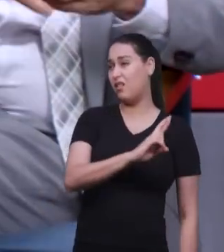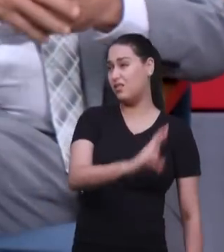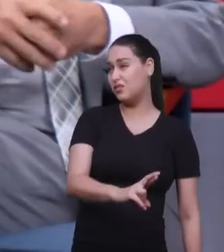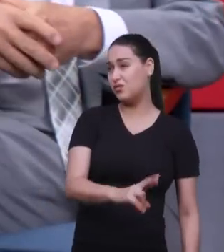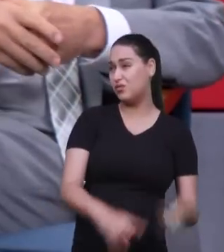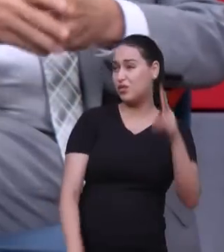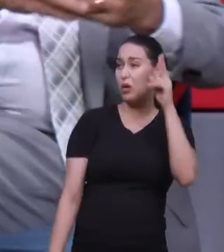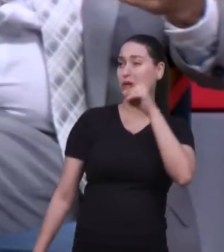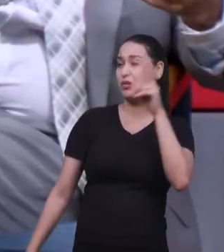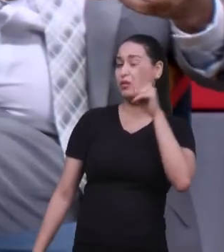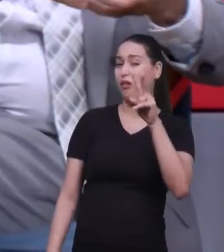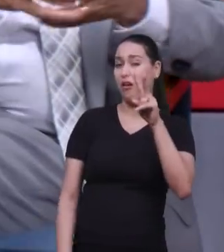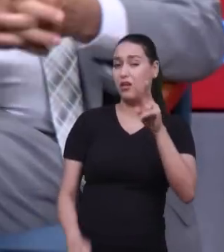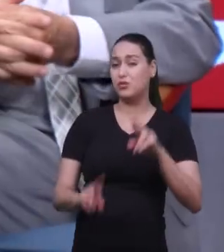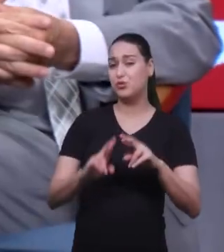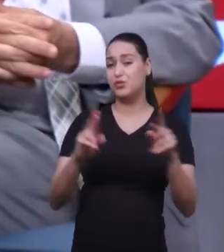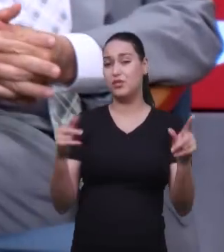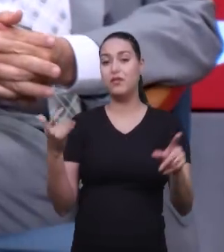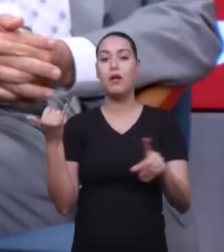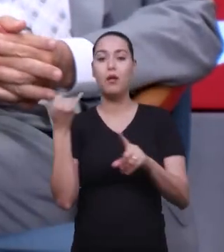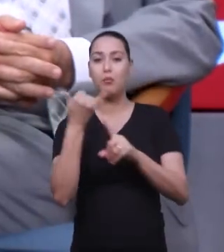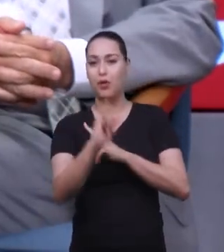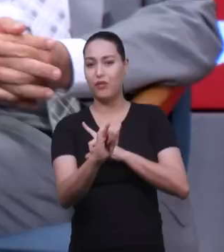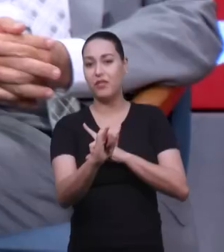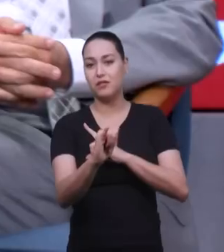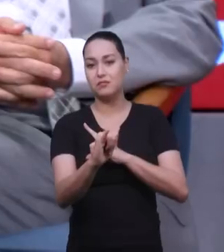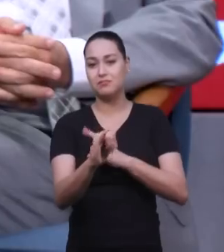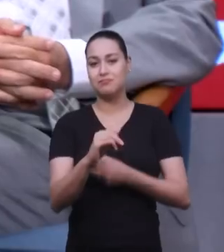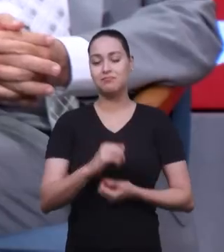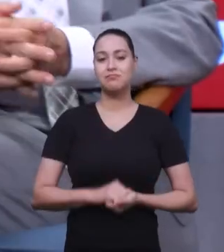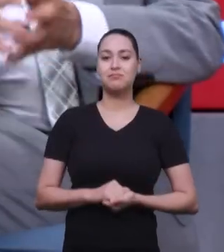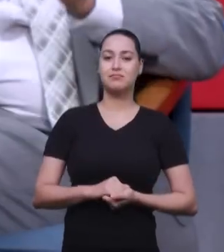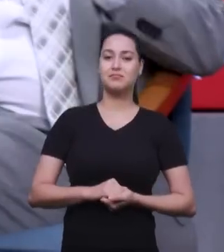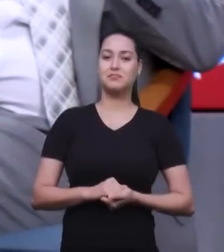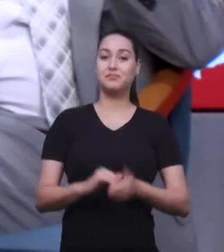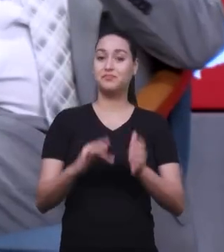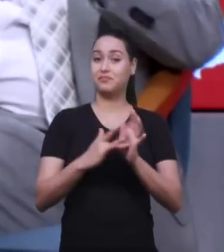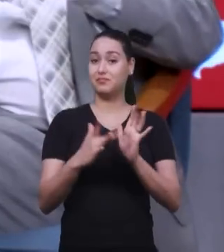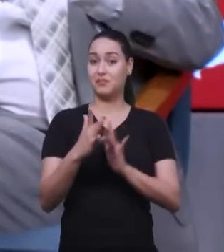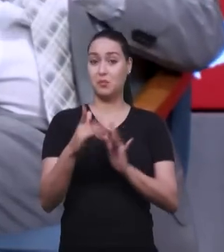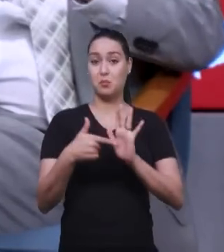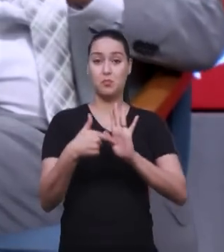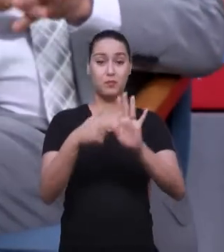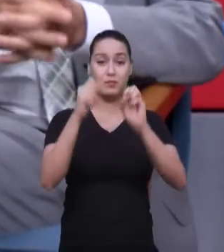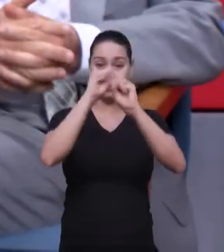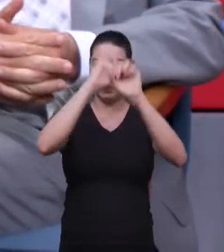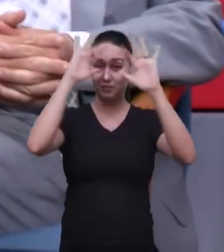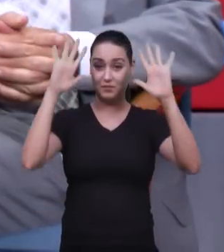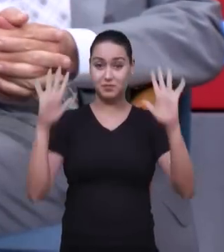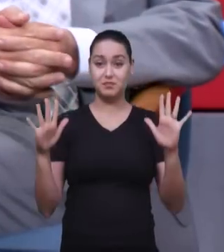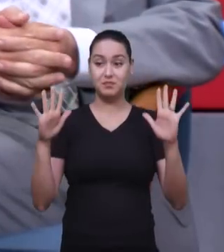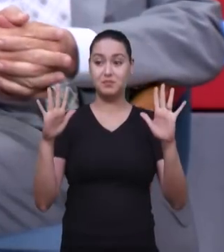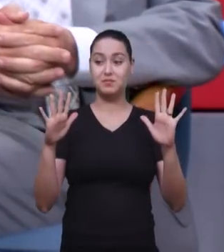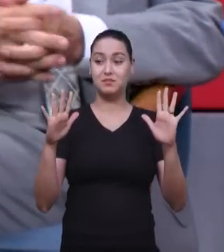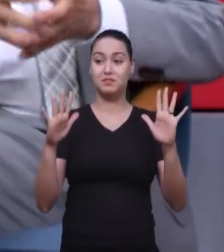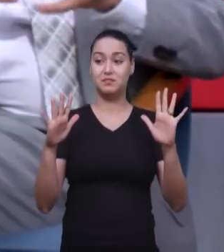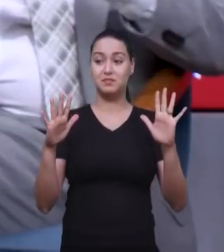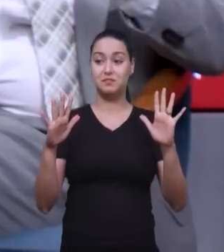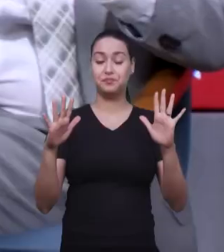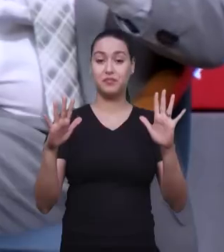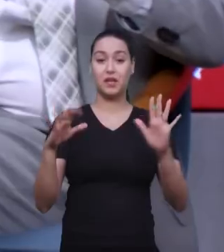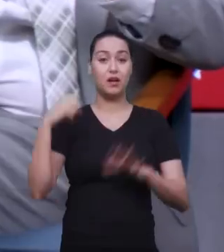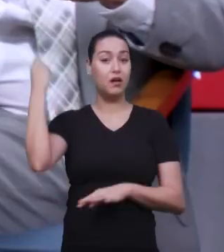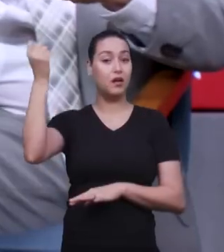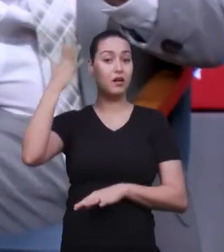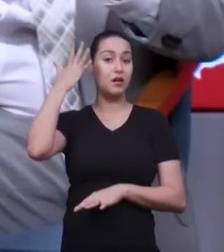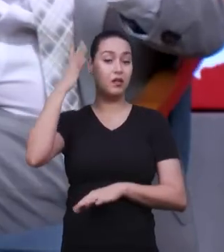simplesmente religioso, histórico e não profético. Ali com clareza ele está dizendo, ele